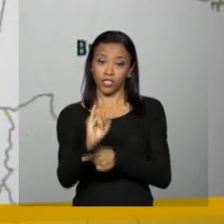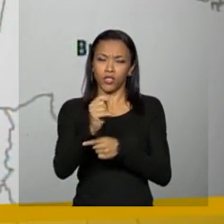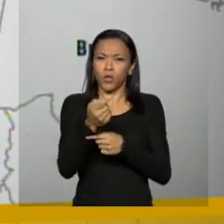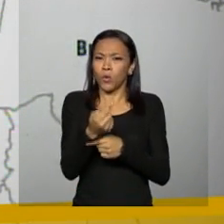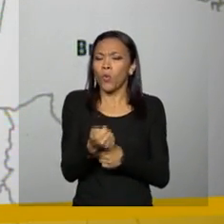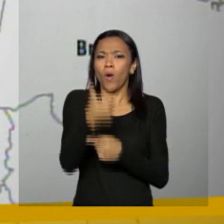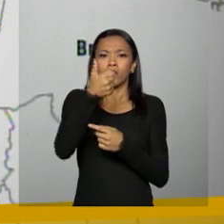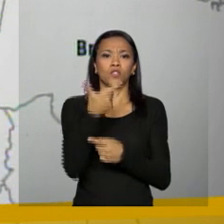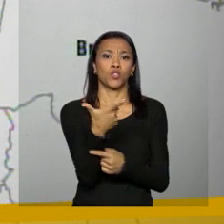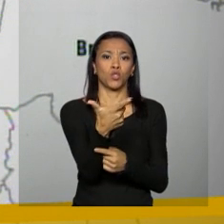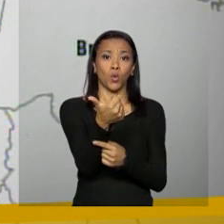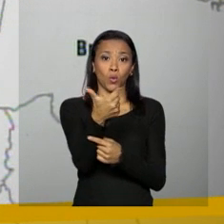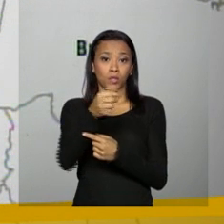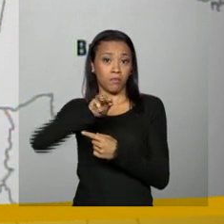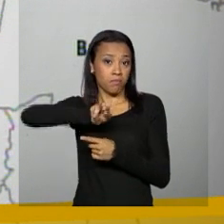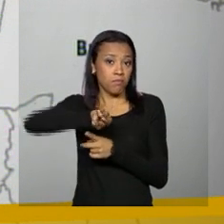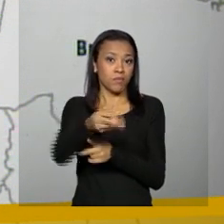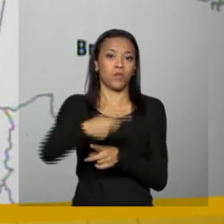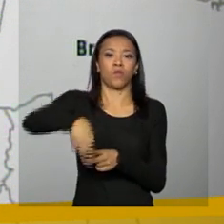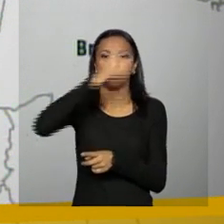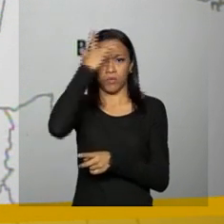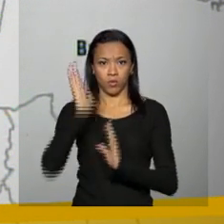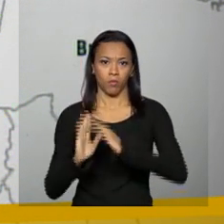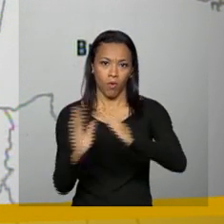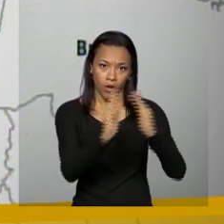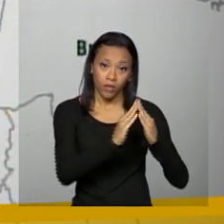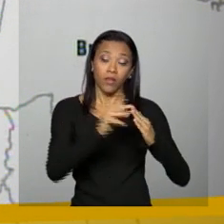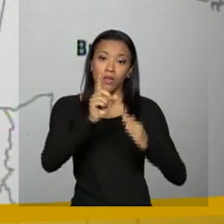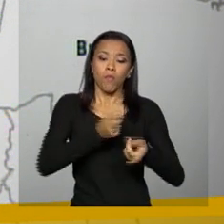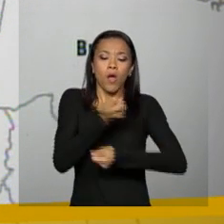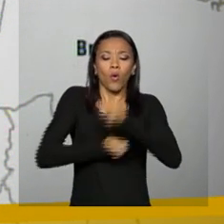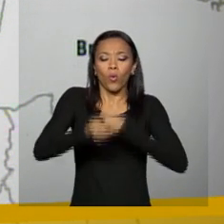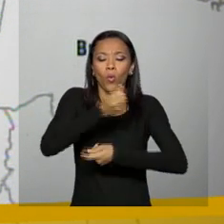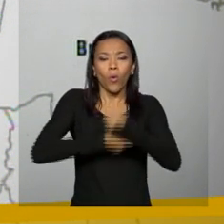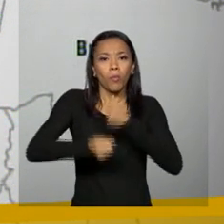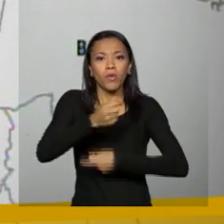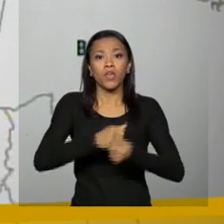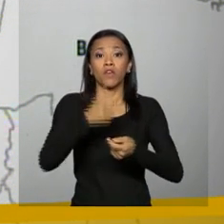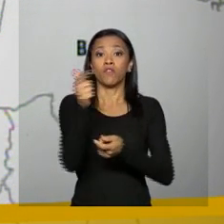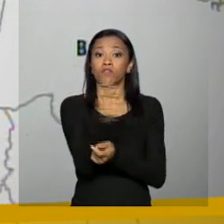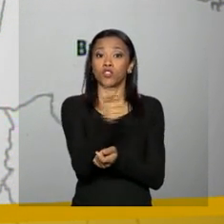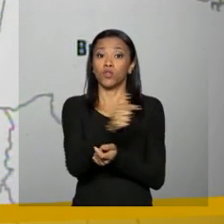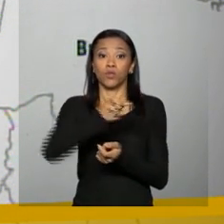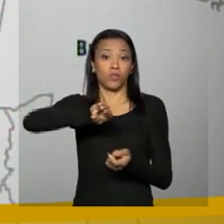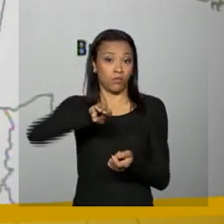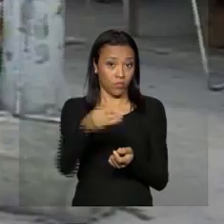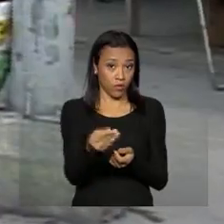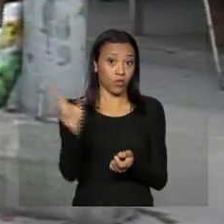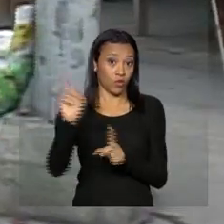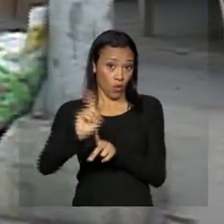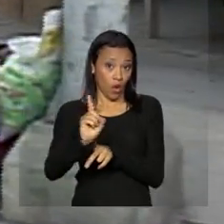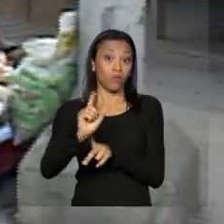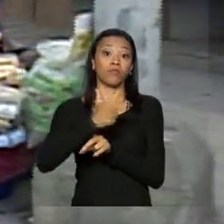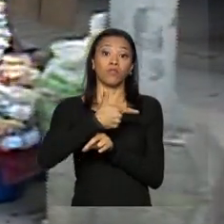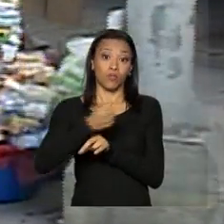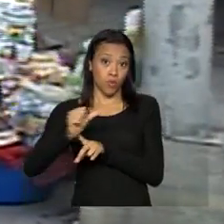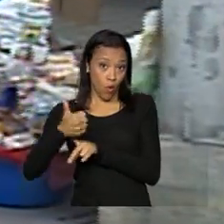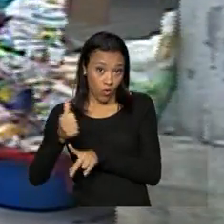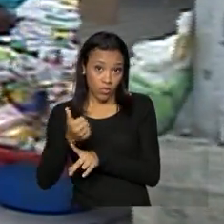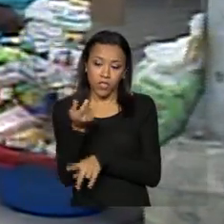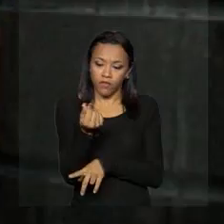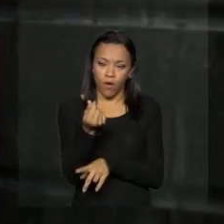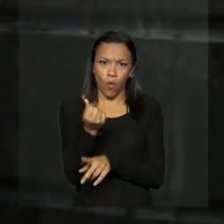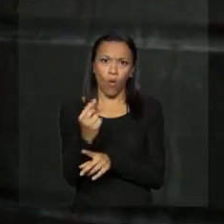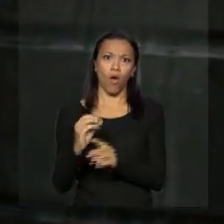milhões de habitantes e uma economia que movimentou 22 bilhões de dólares em 2011. Valor que vem